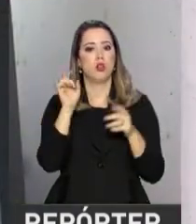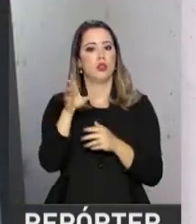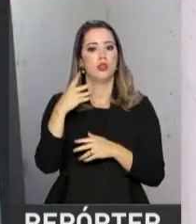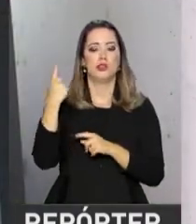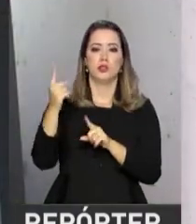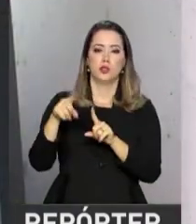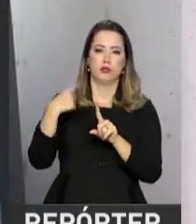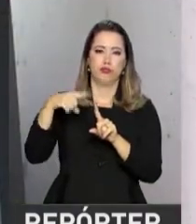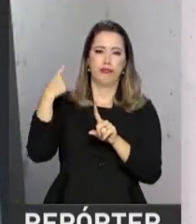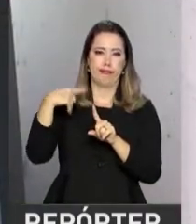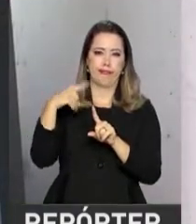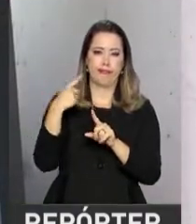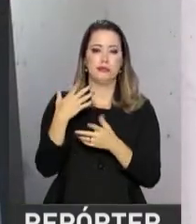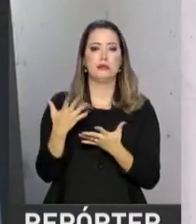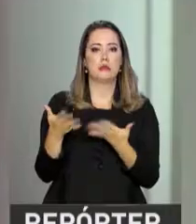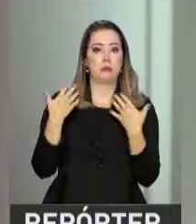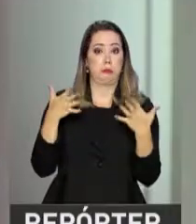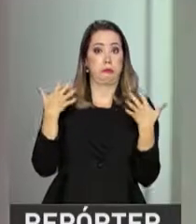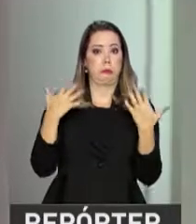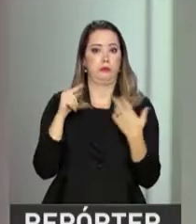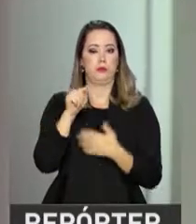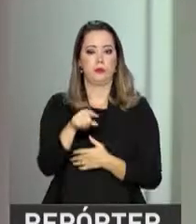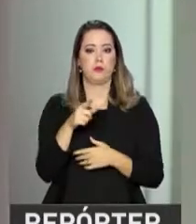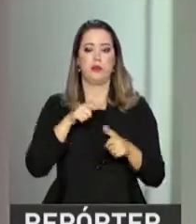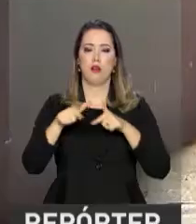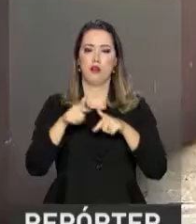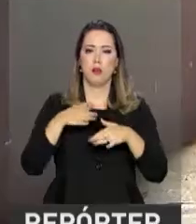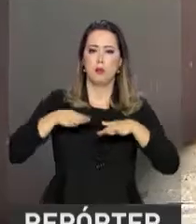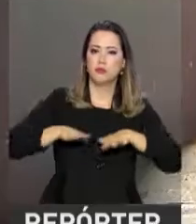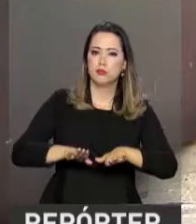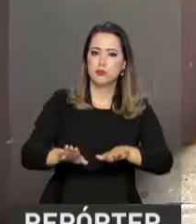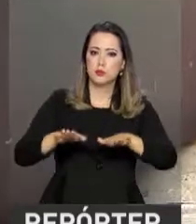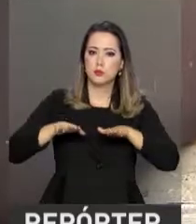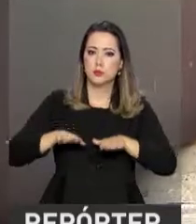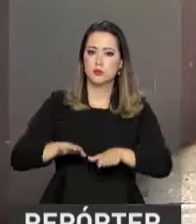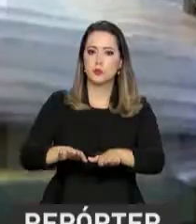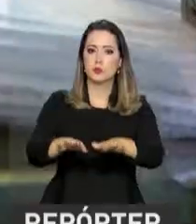mesmo com ventilador ligado trabalhando como costureira